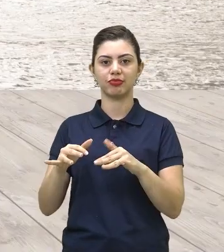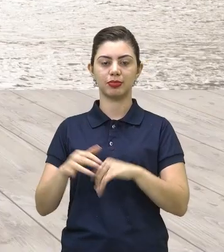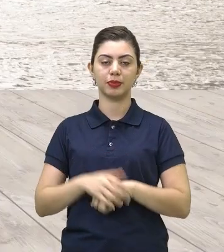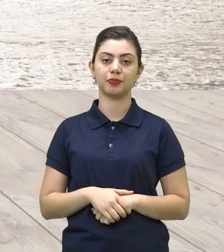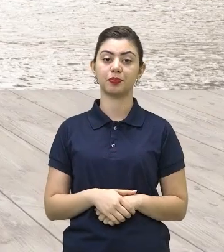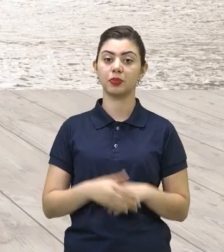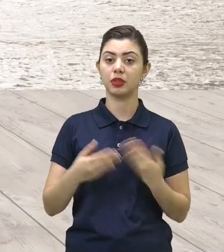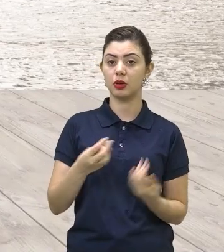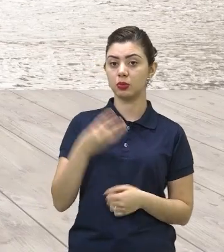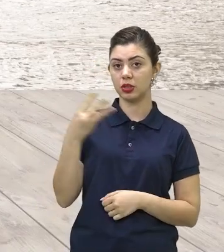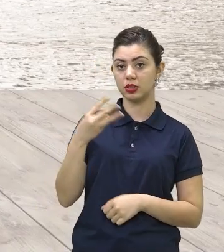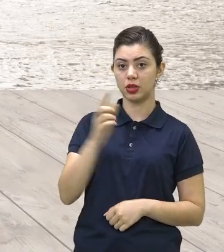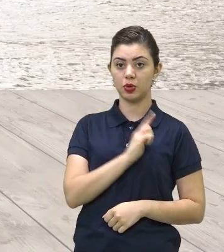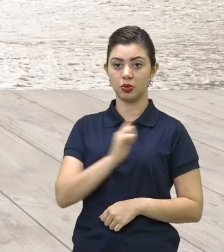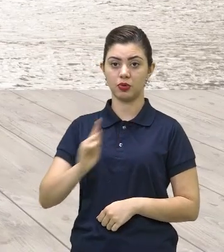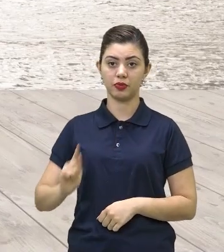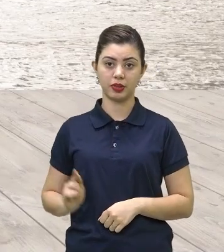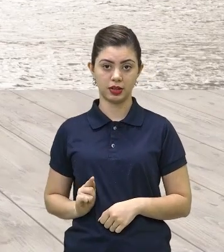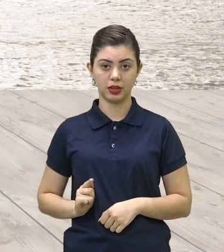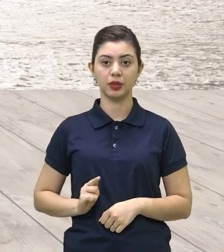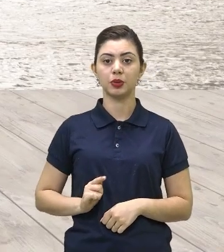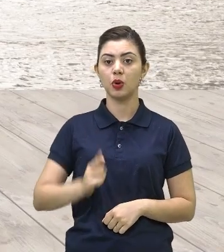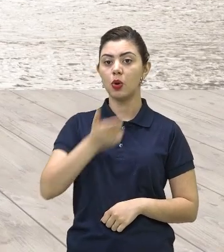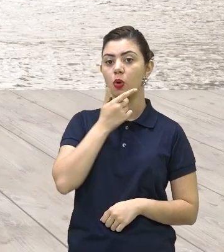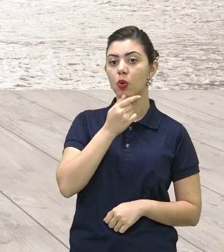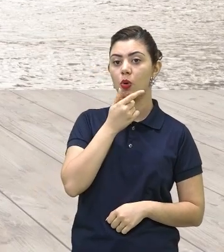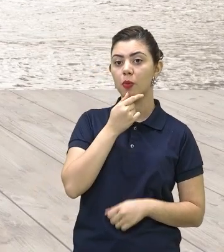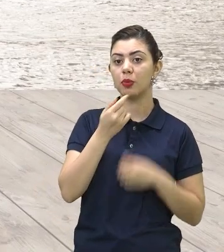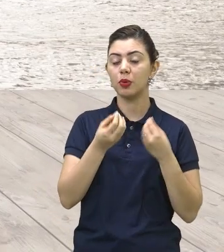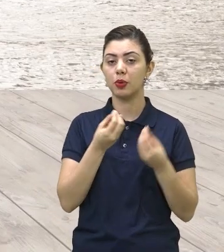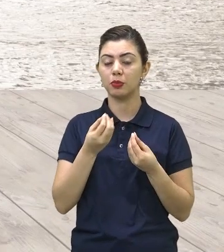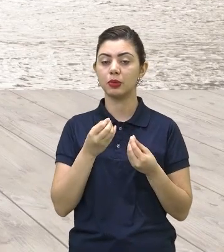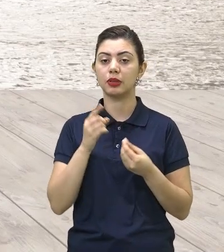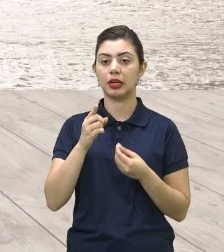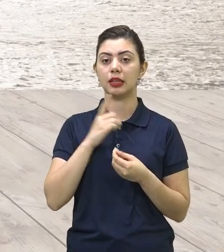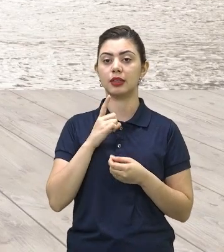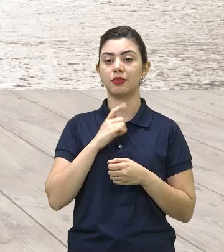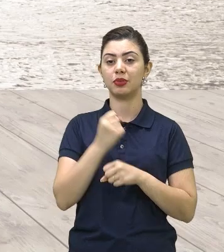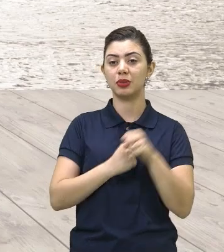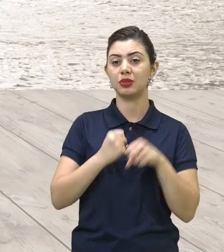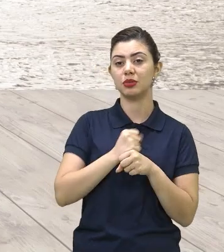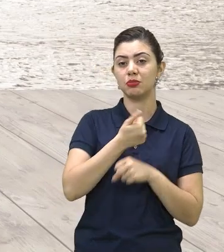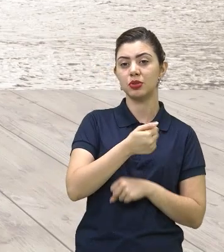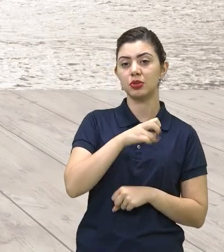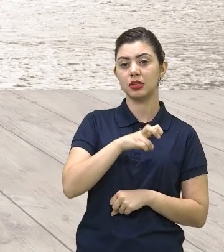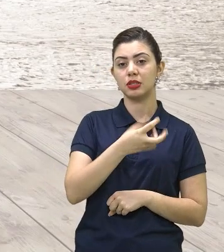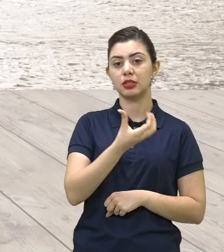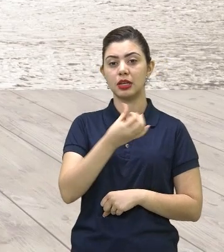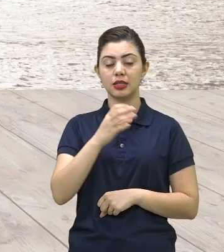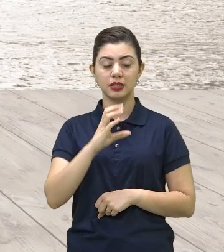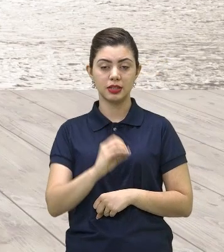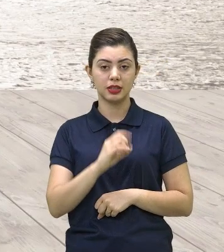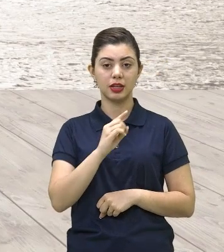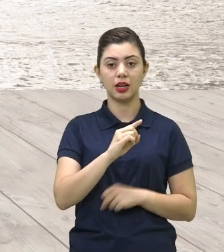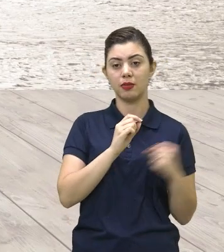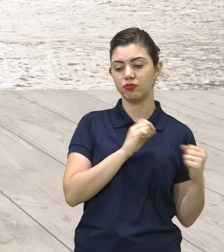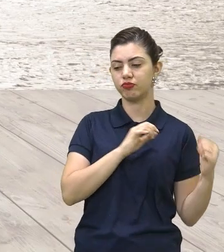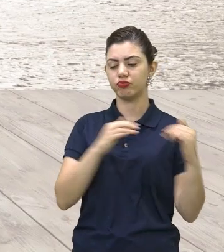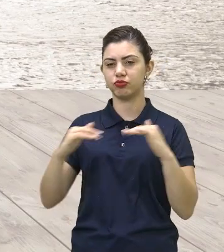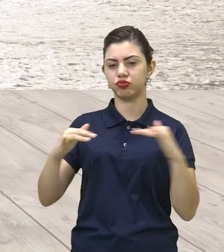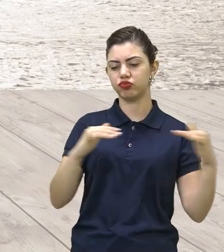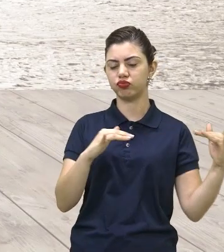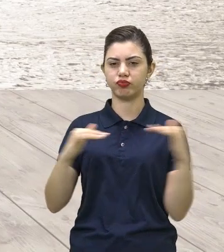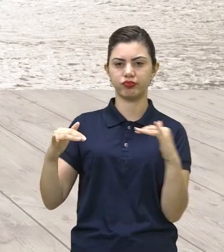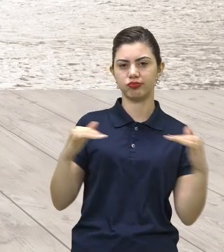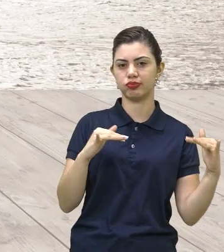terceiro governador-geral, o Mendes Sá, combateu em 1560 os franceses, que haviam fundado a